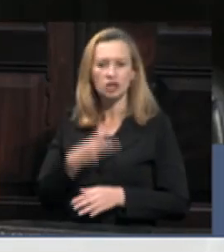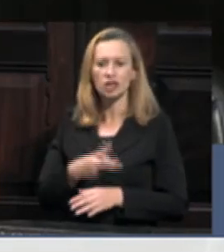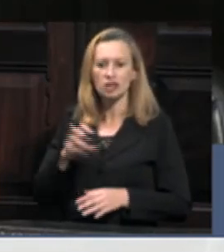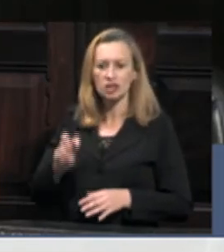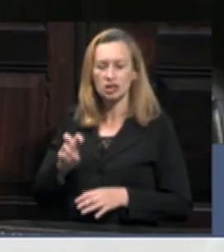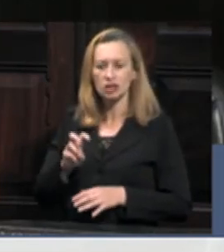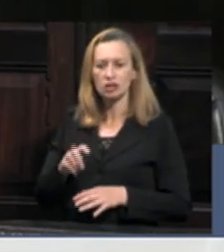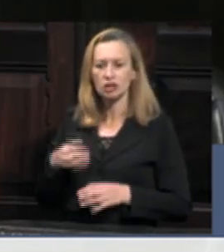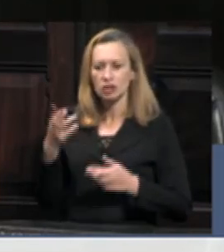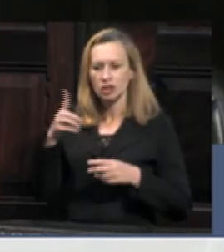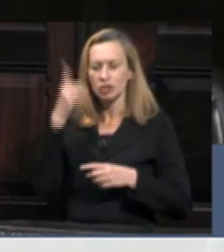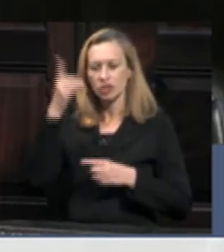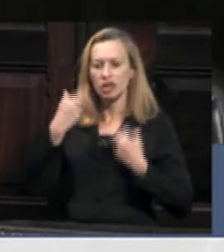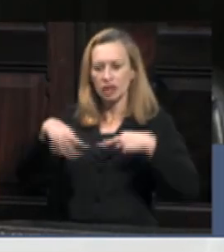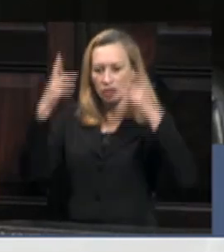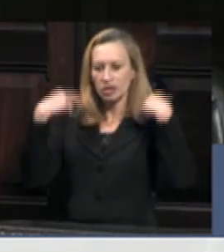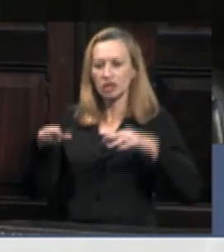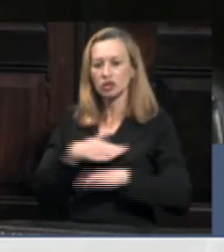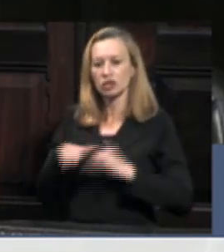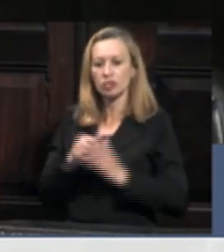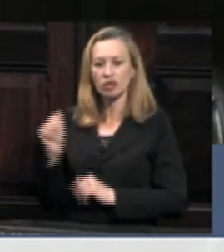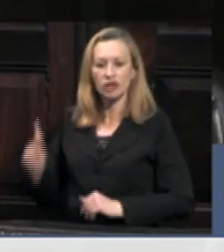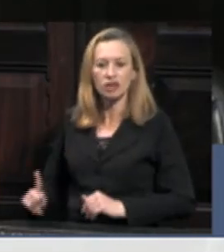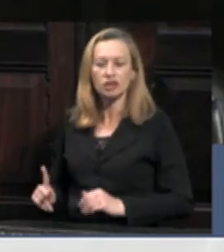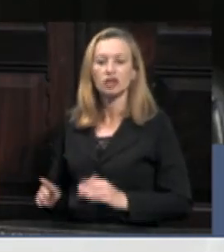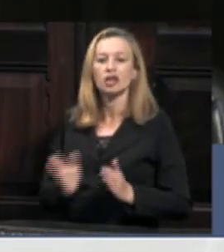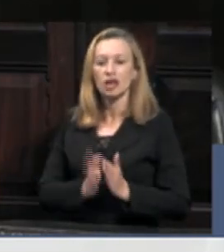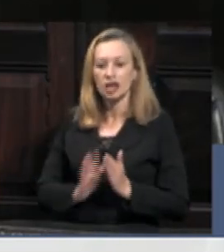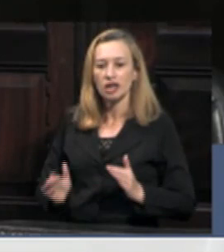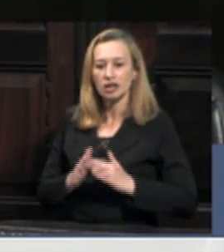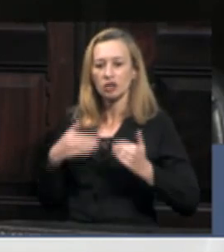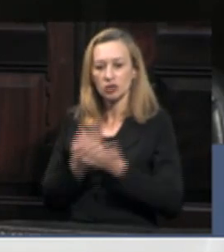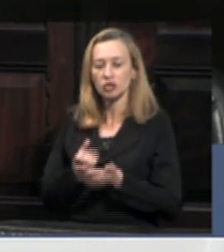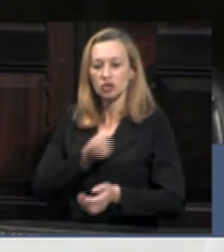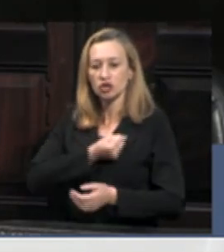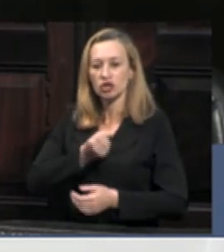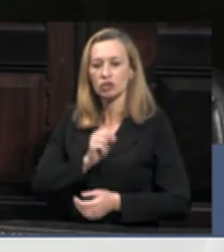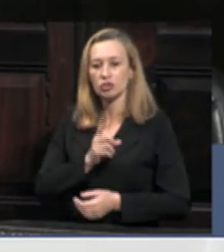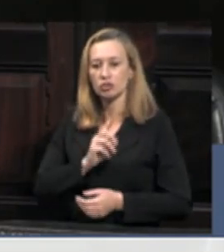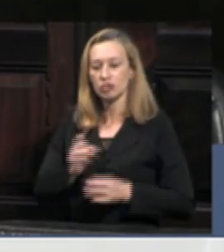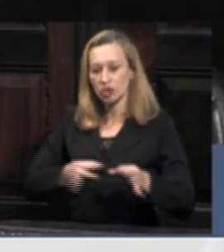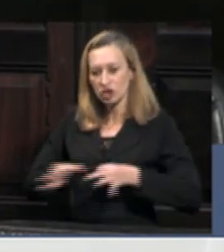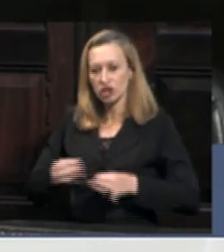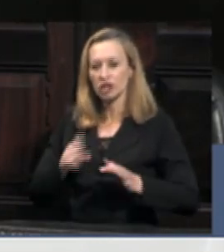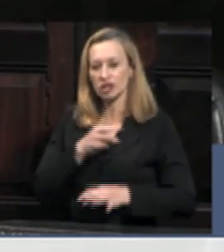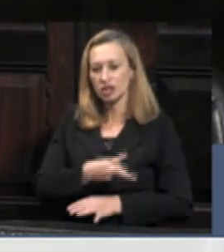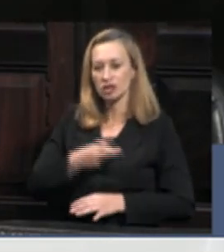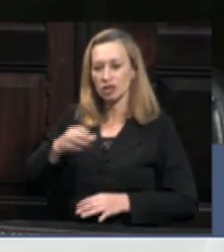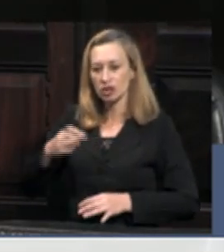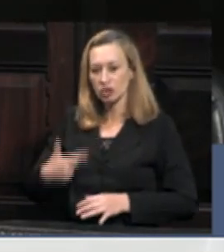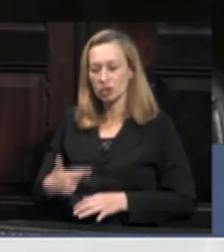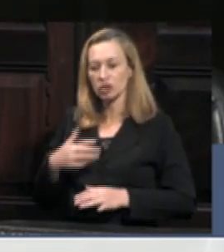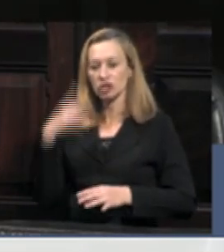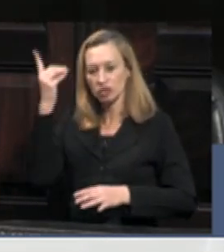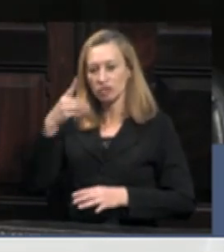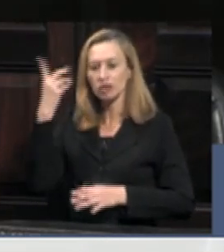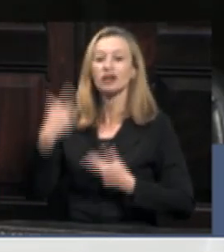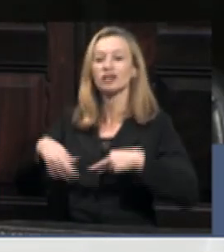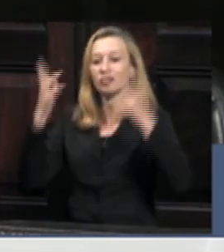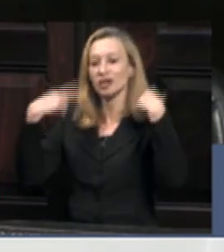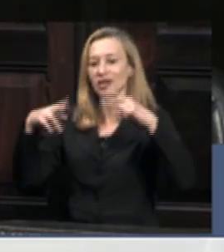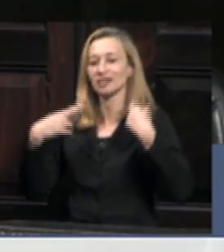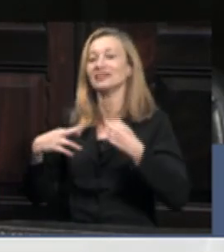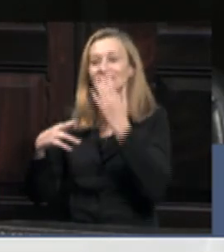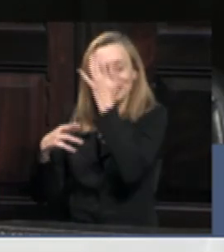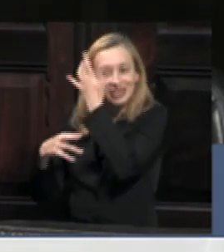3581/2017, deputado Eliomar Coelho. Senhores que aprovam, nesse estão aprovados. Quem inclusão na ordem do dia do projeto de lei 3283/2017, deputado Eliomar Coelho. Senhores que aprovam, nesse estão